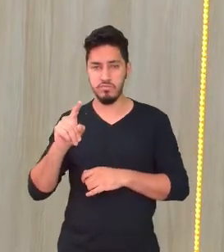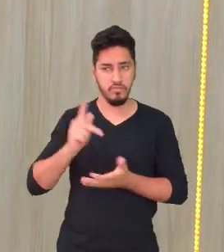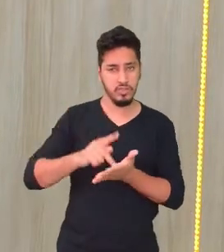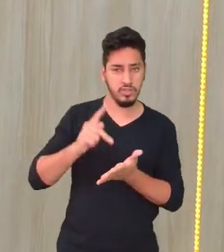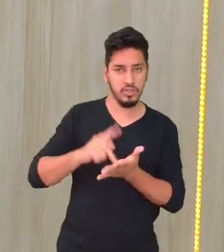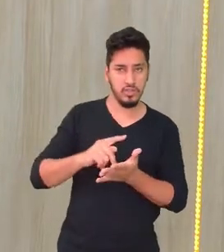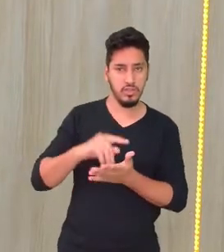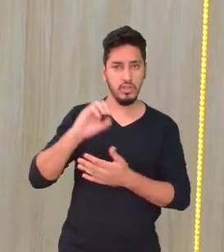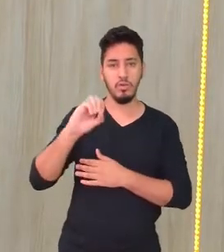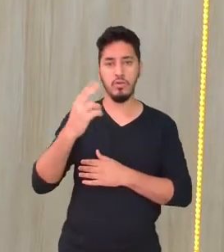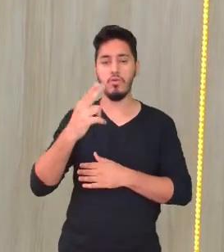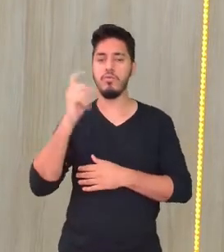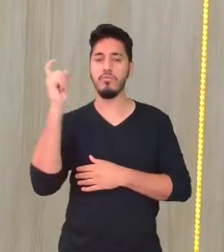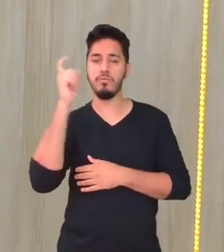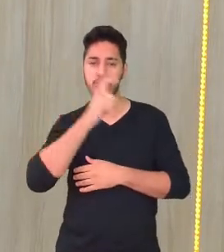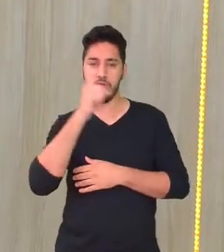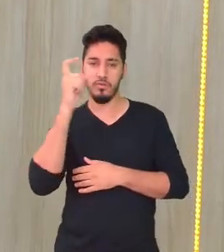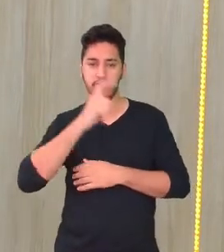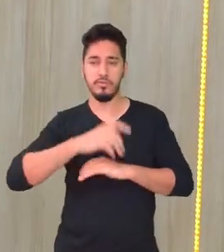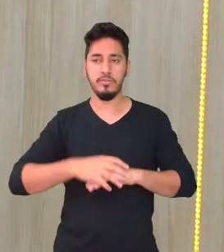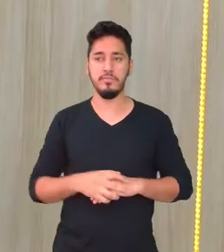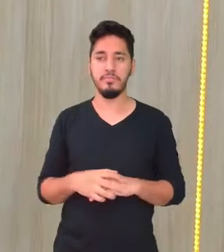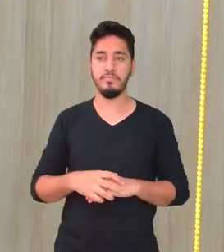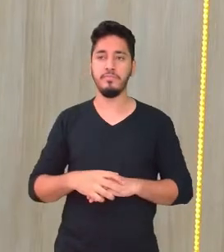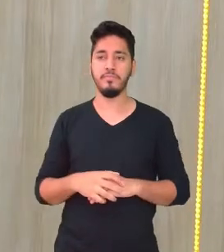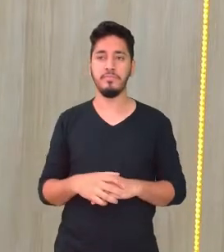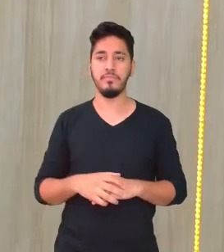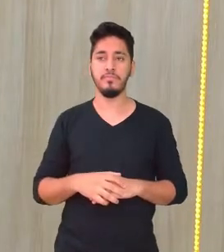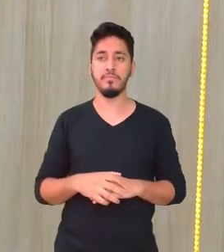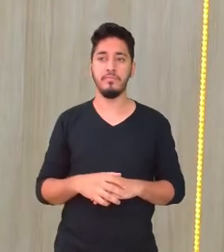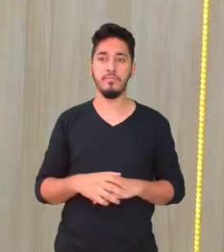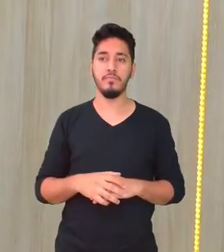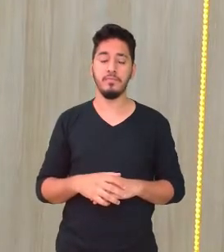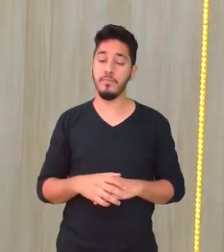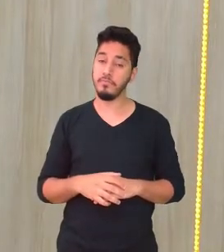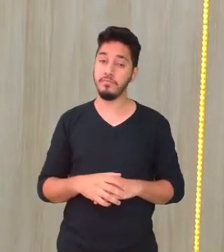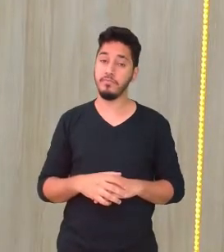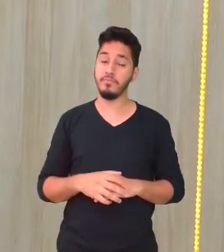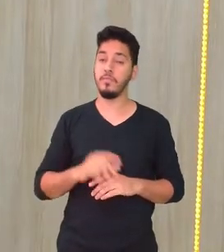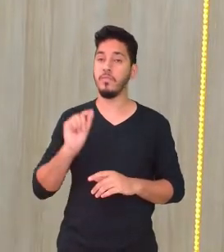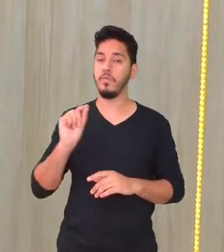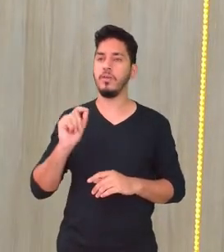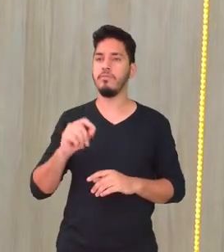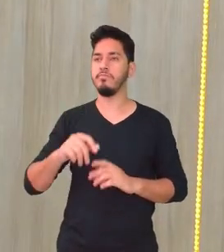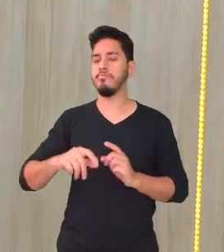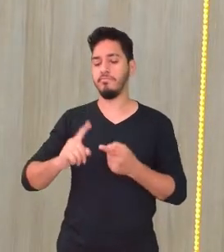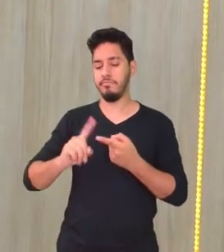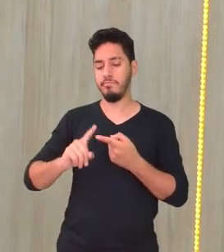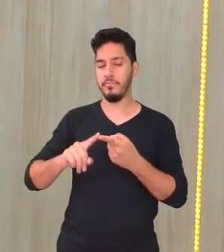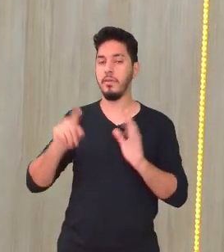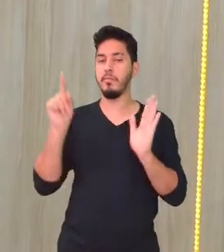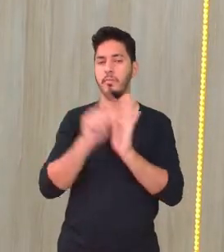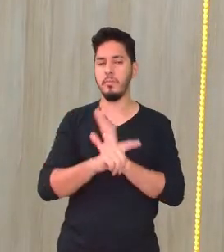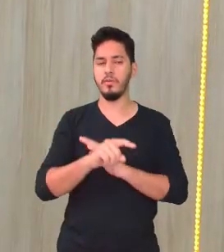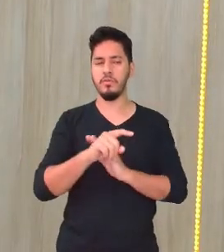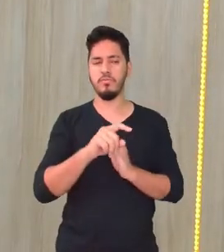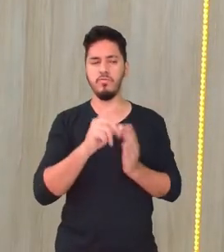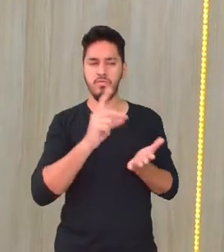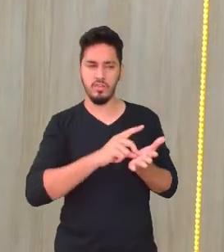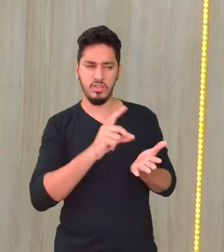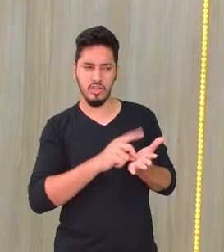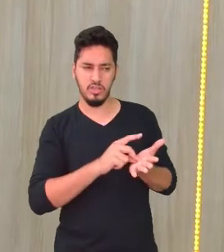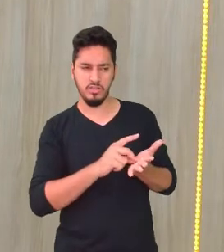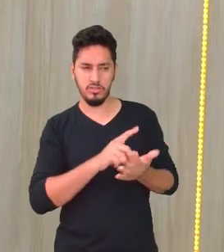ou falsas. Então, ó, primeiro passo é perguntar se aquilo é verdade ou não. E